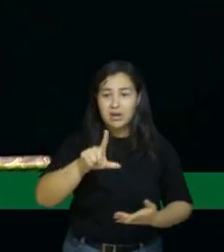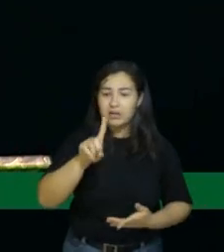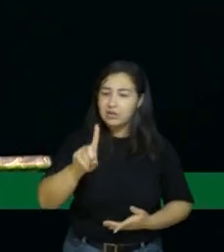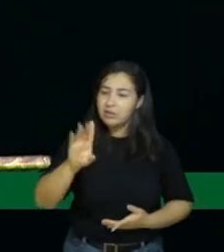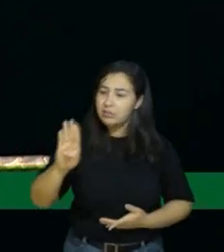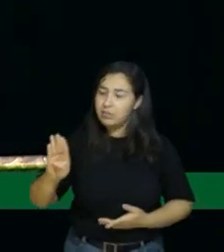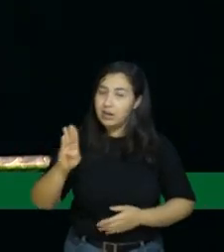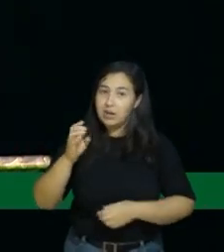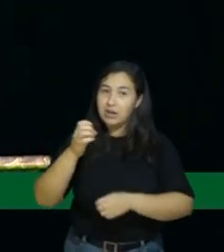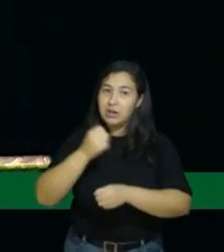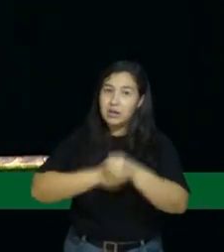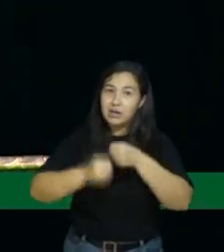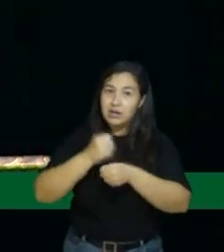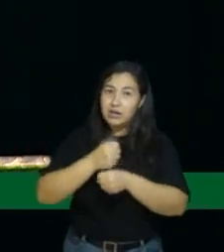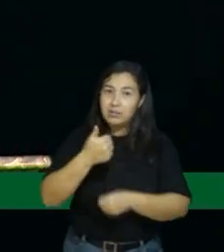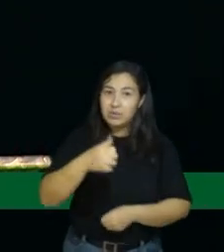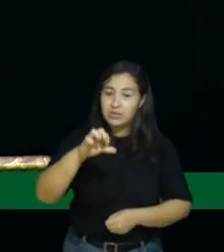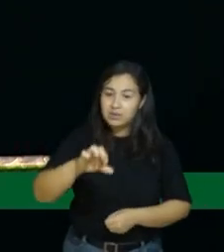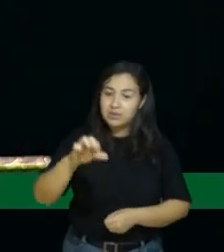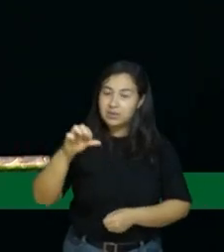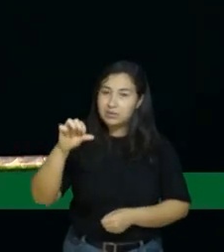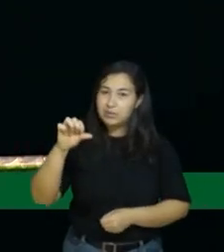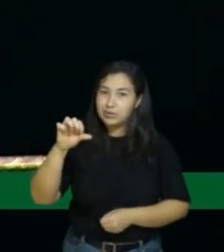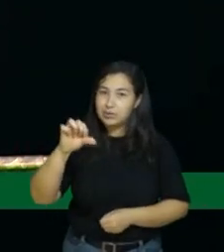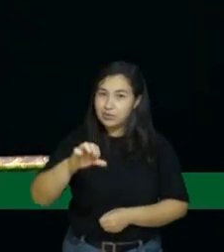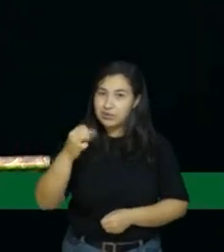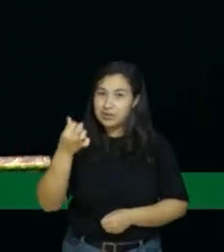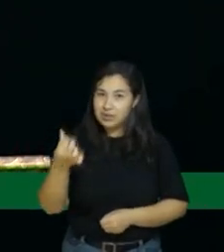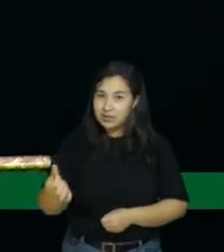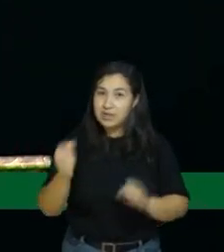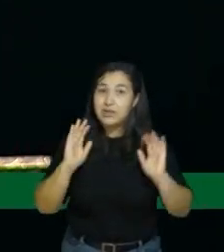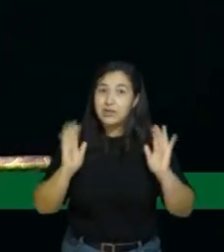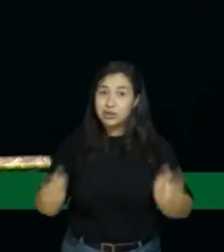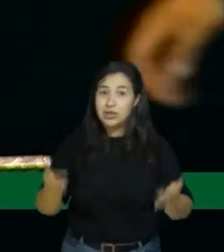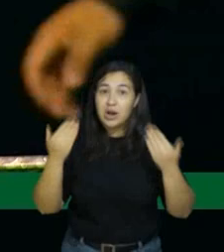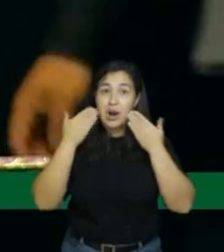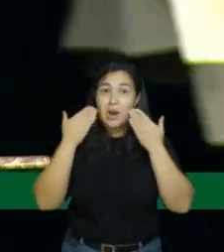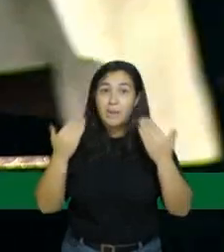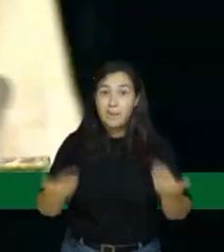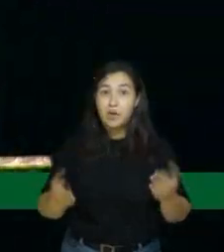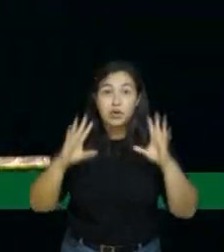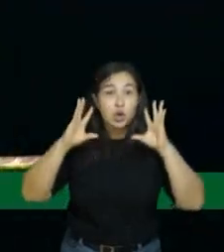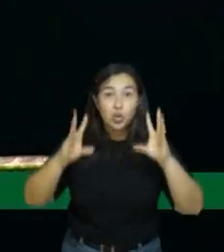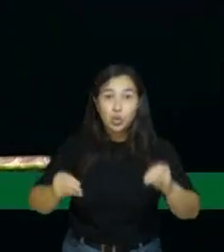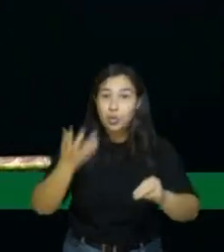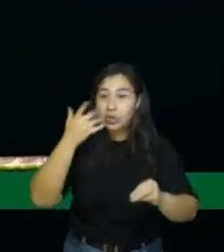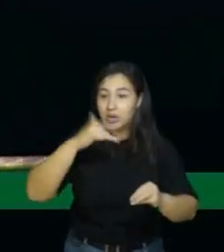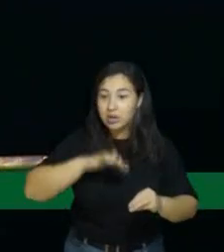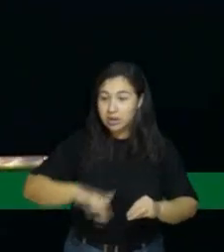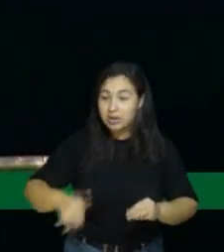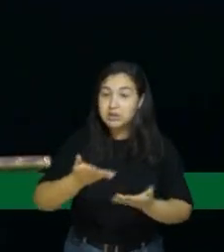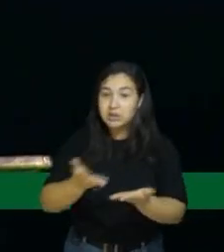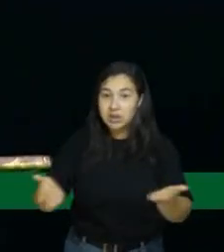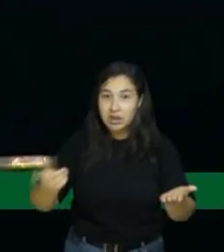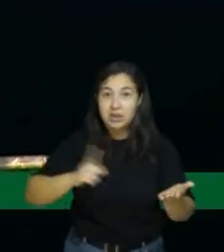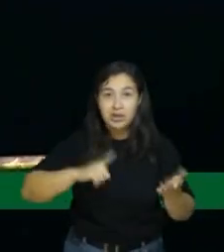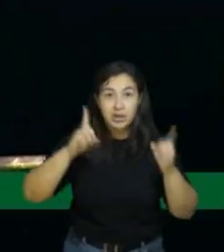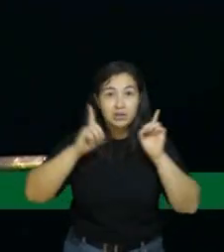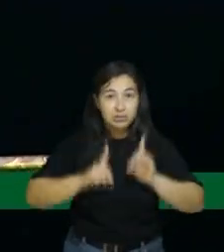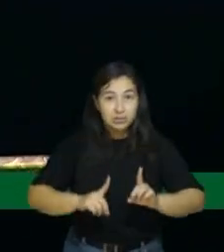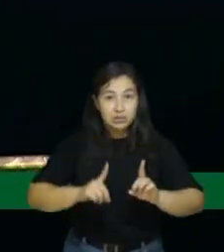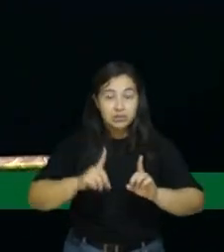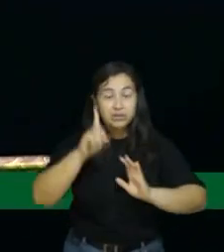1986 Deputado Egídio ela já traz toda criança tem direito ao esporte no contraturno Então por que em nosso